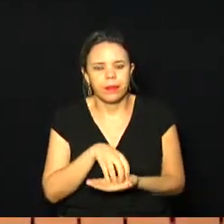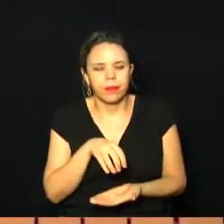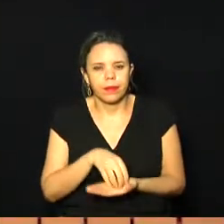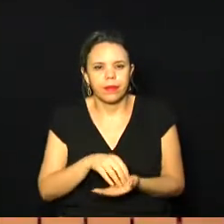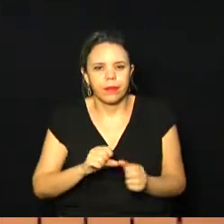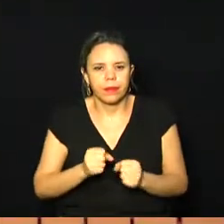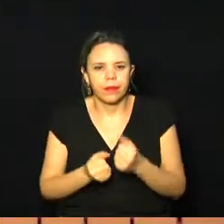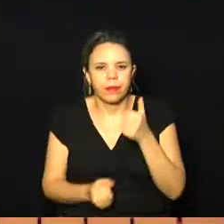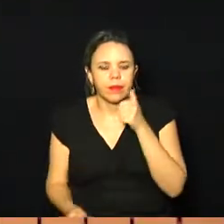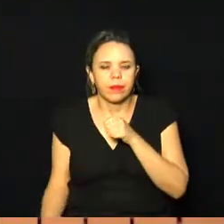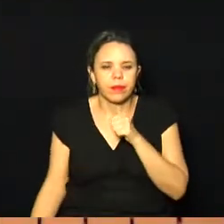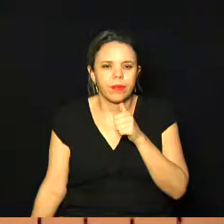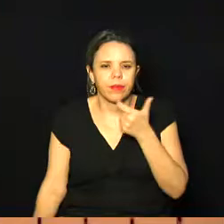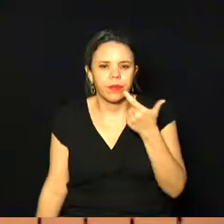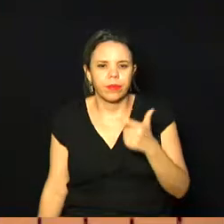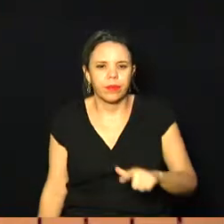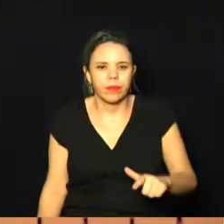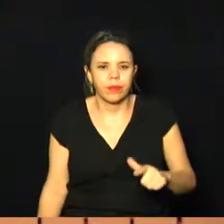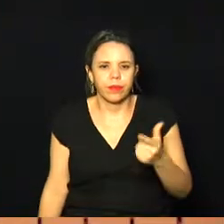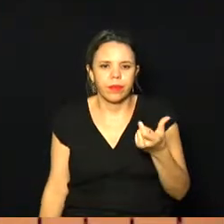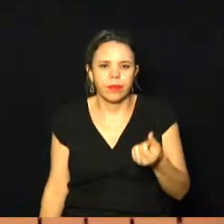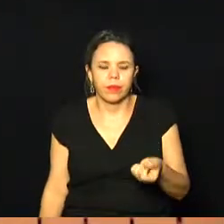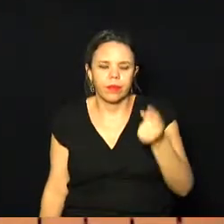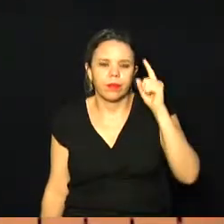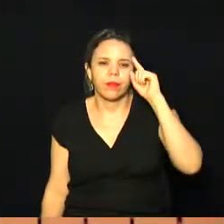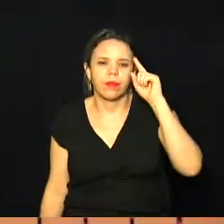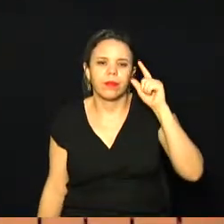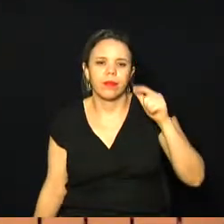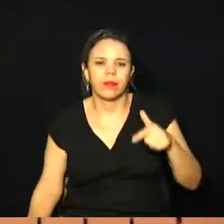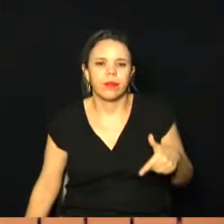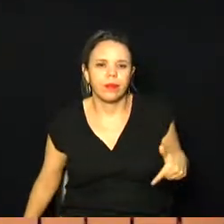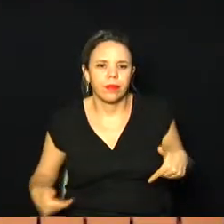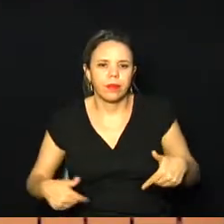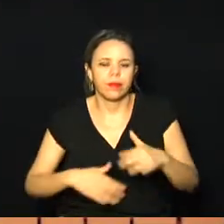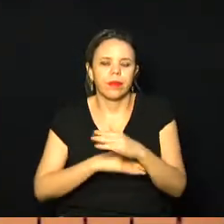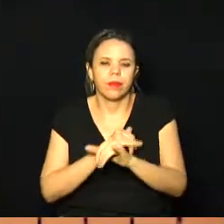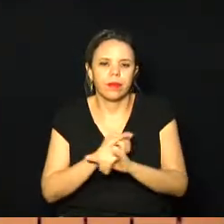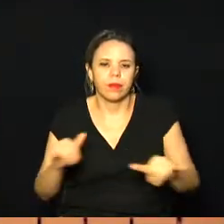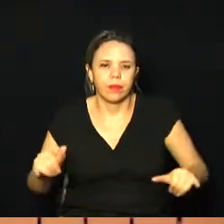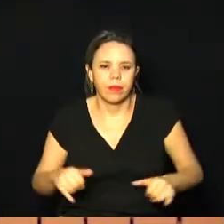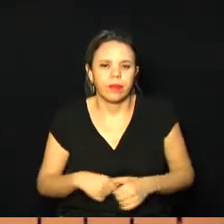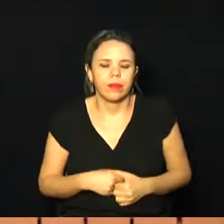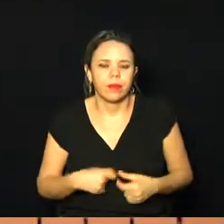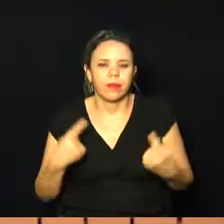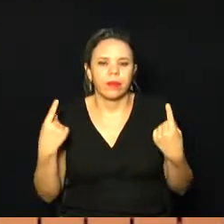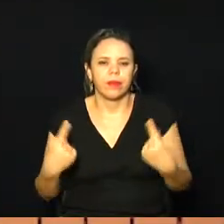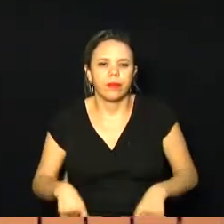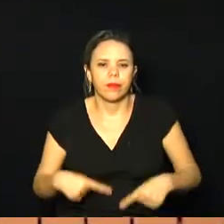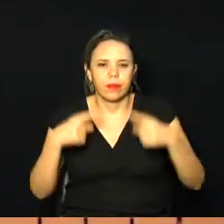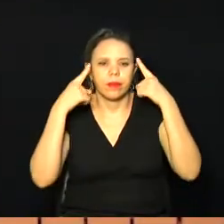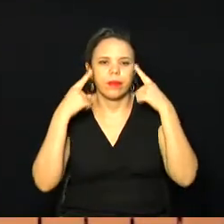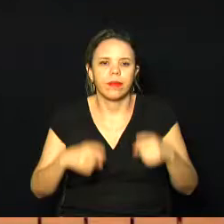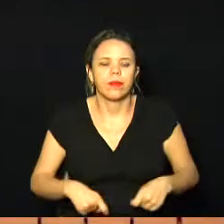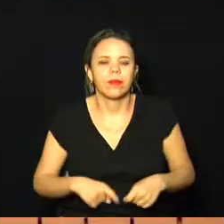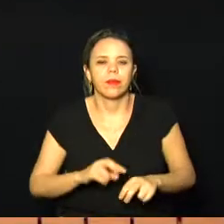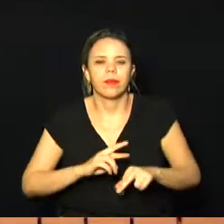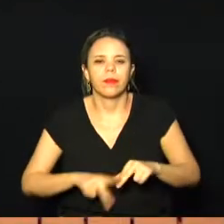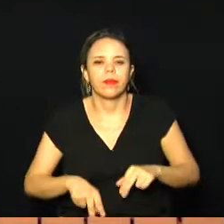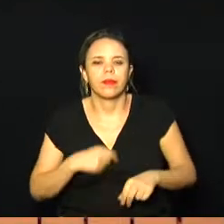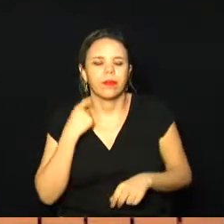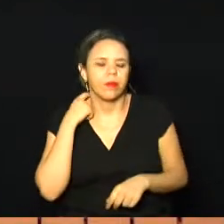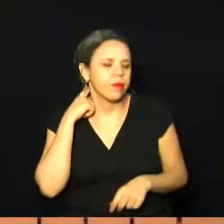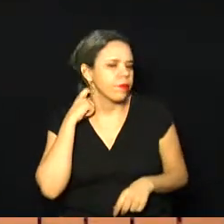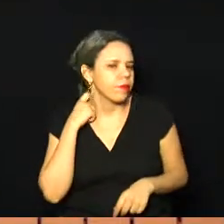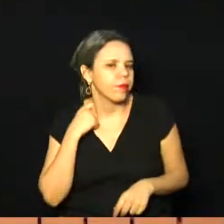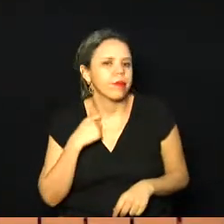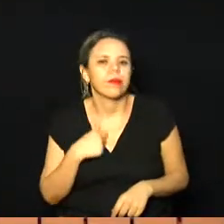Mulher, participando de novo, né, dos 16 dias na campanha do ativismo aí contra a violência de gênero.